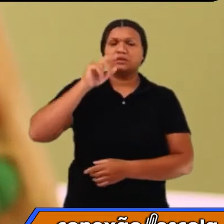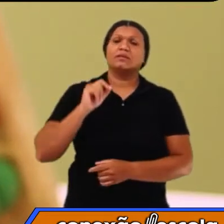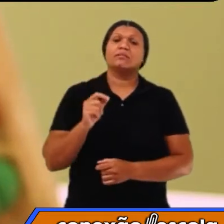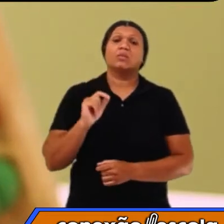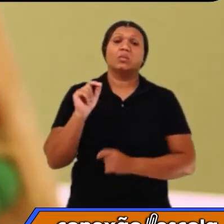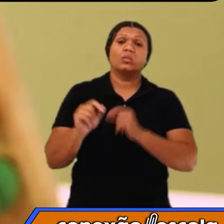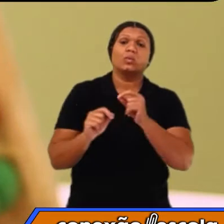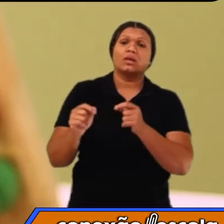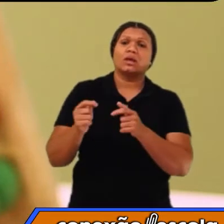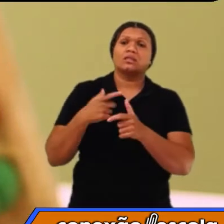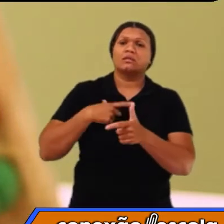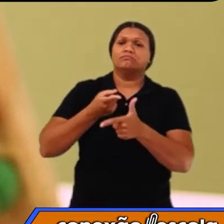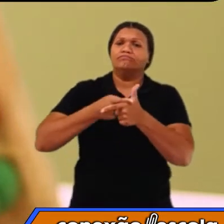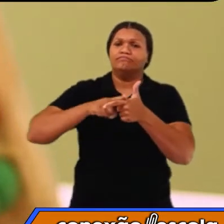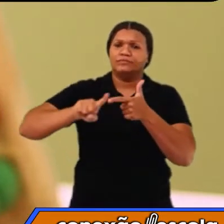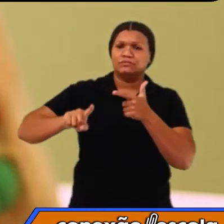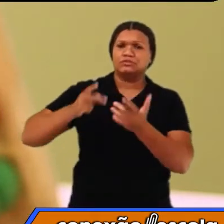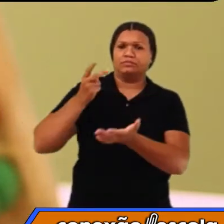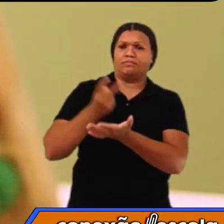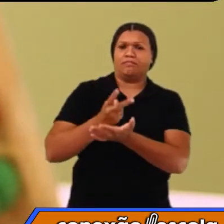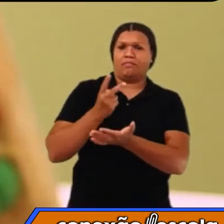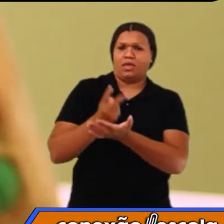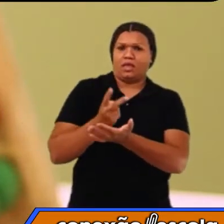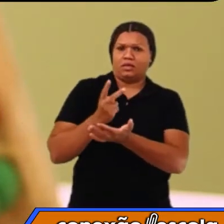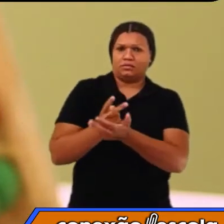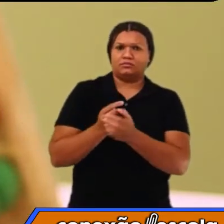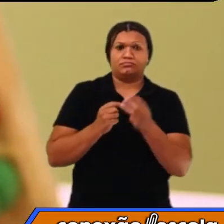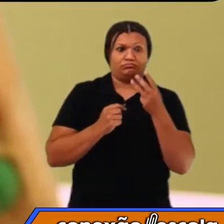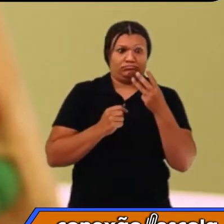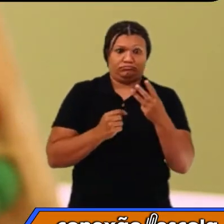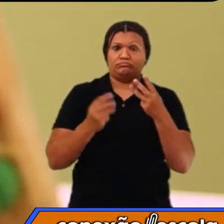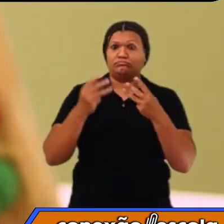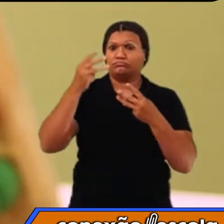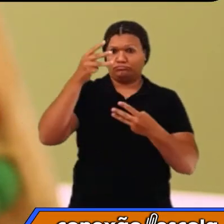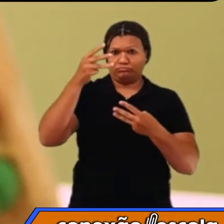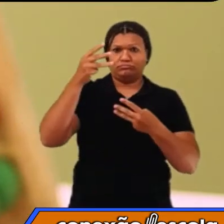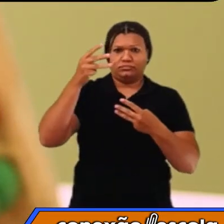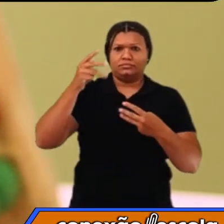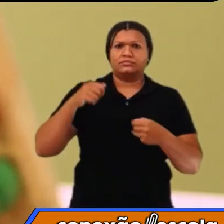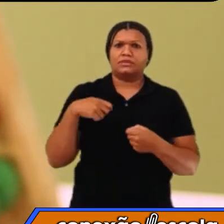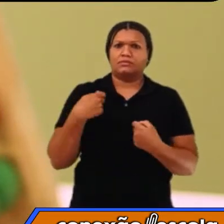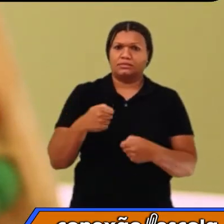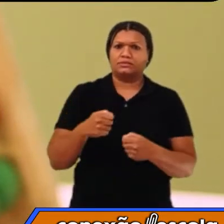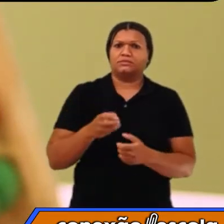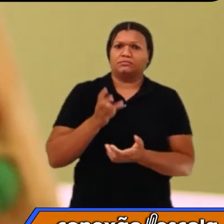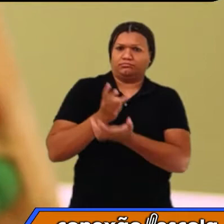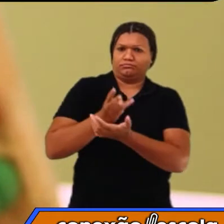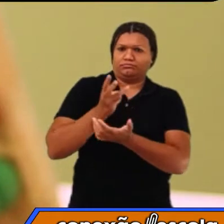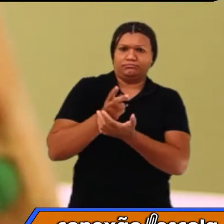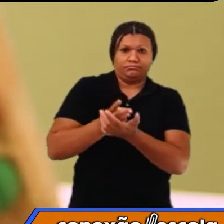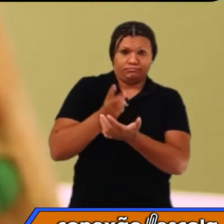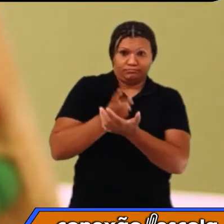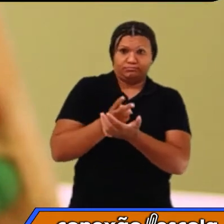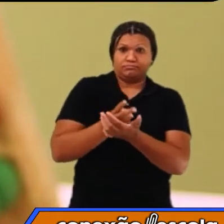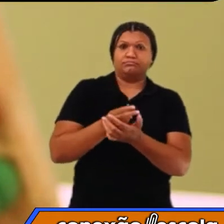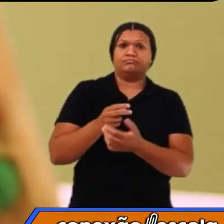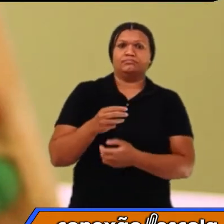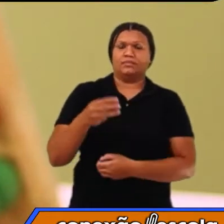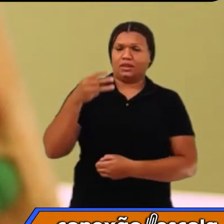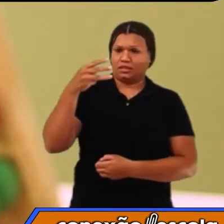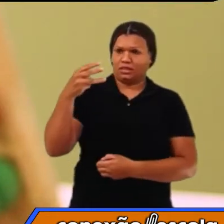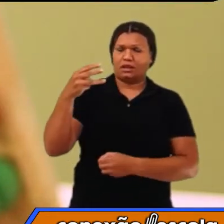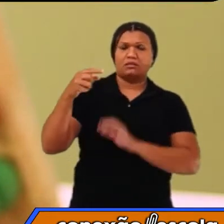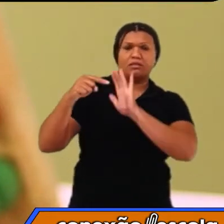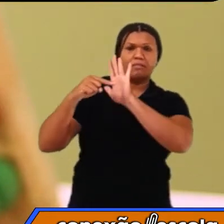base é que a base é a mesma né que que eu faço eu conservo a base subtrai os doenças K3 -